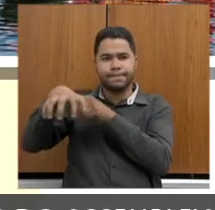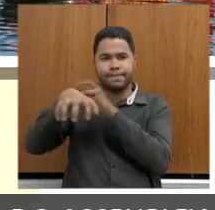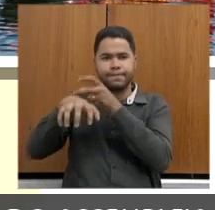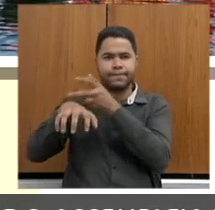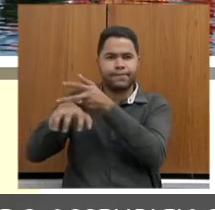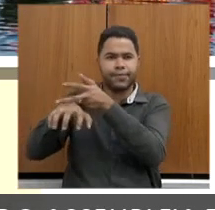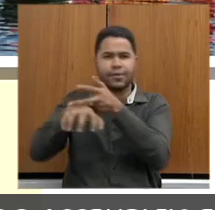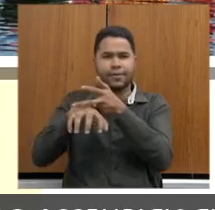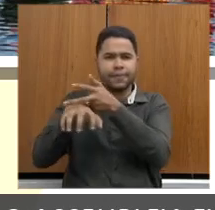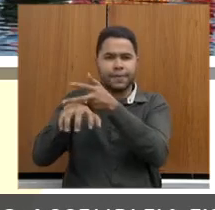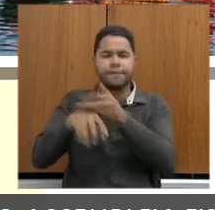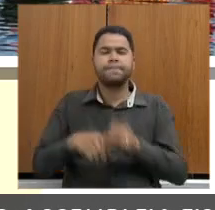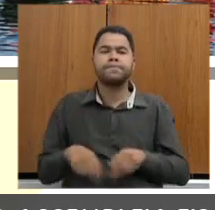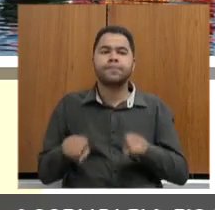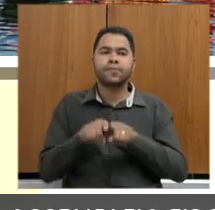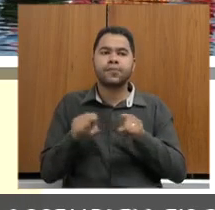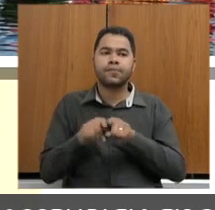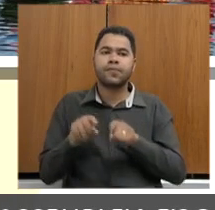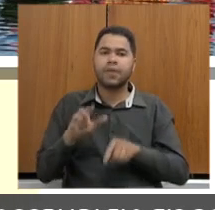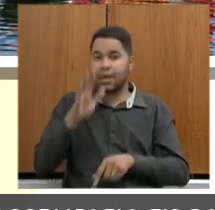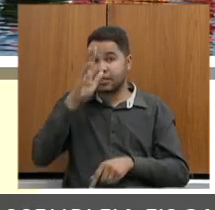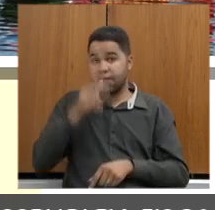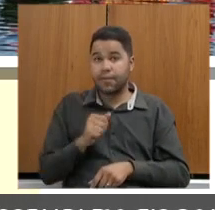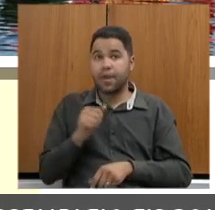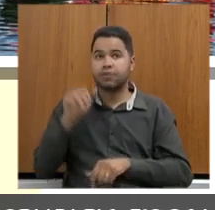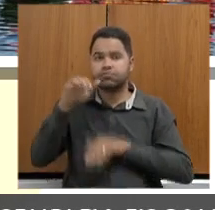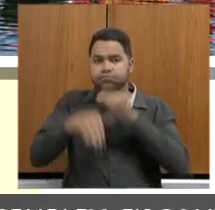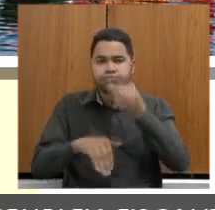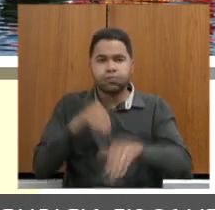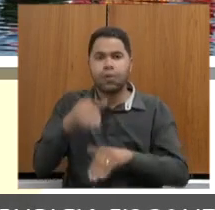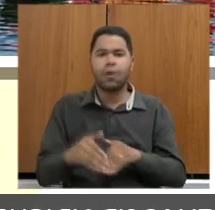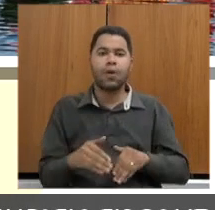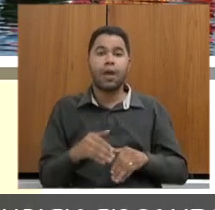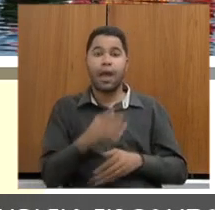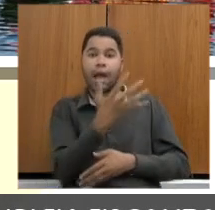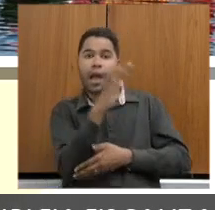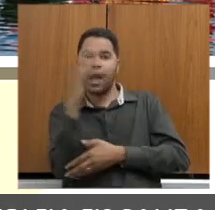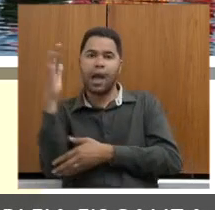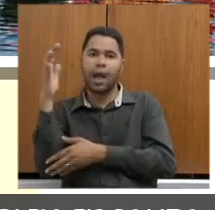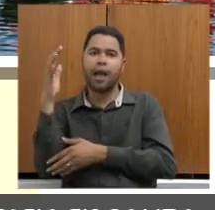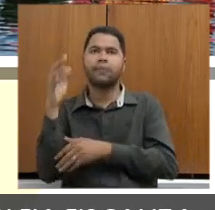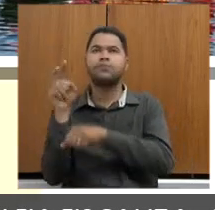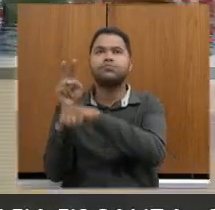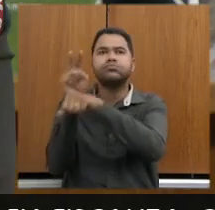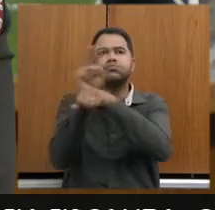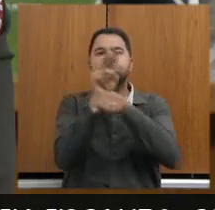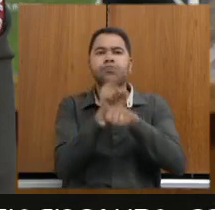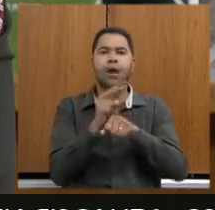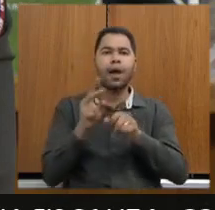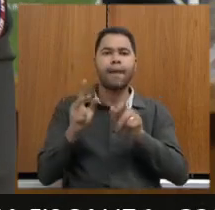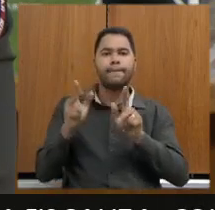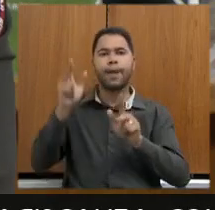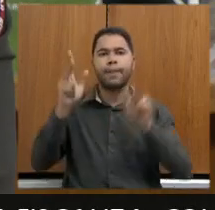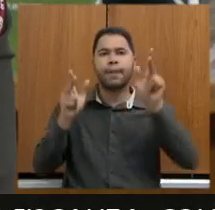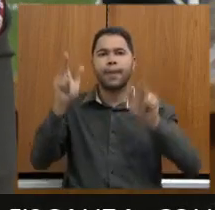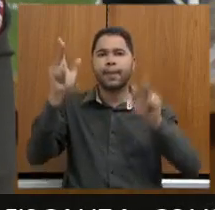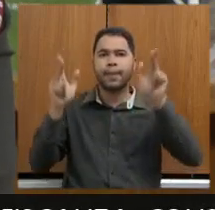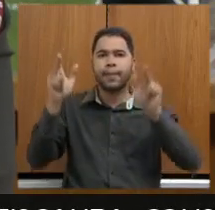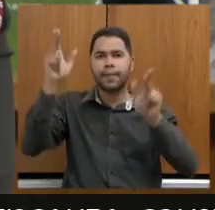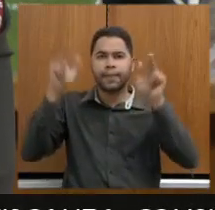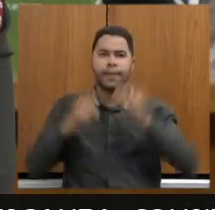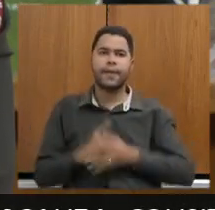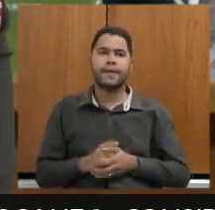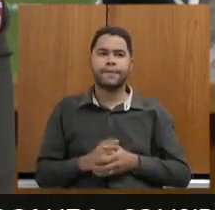o resgate tático salvamento Aquático operações em árvores como vistoria poda o